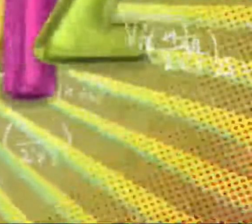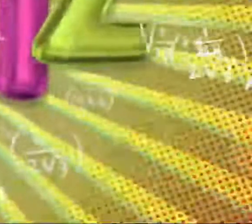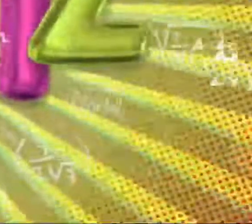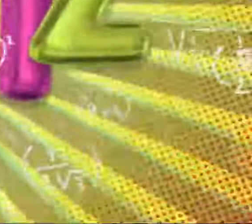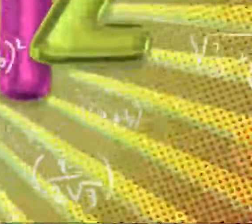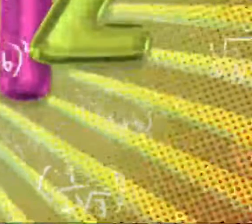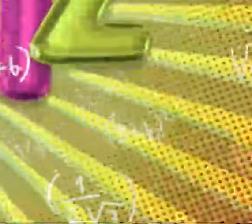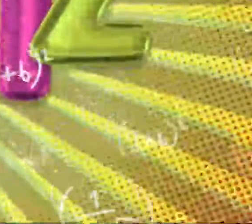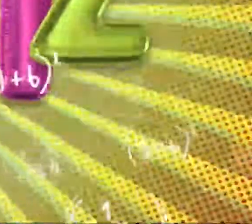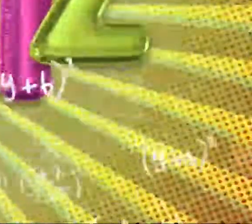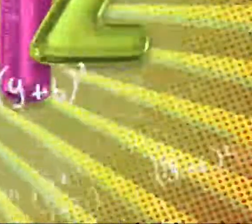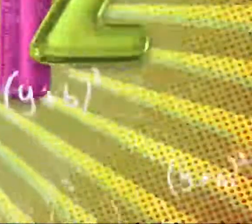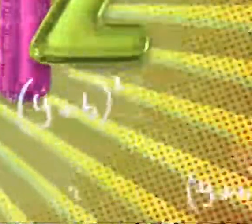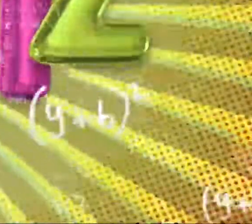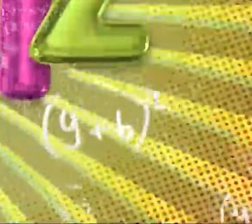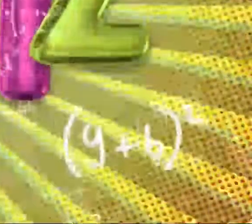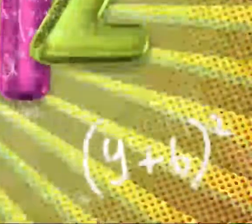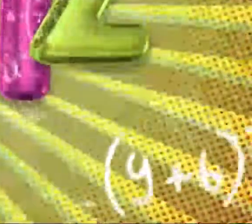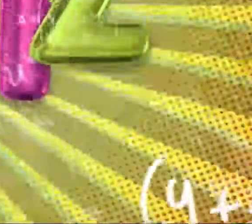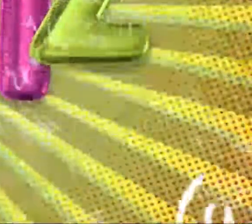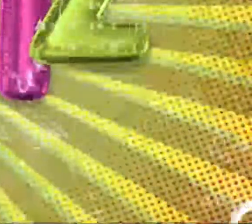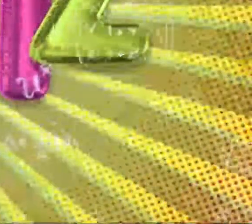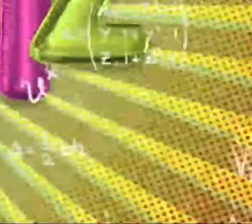A hora do quiz!